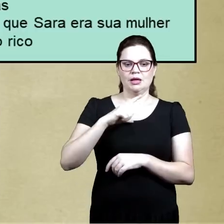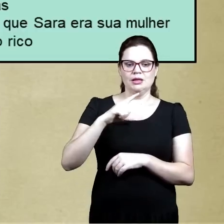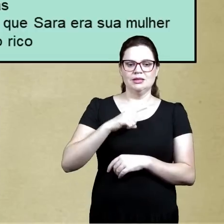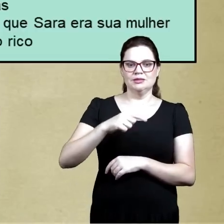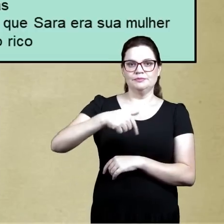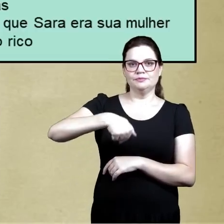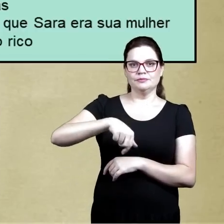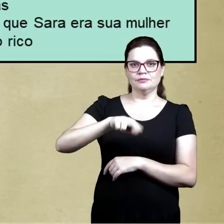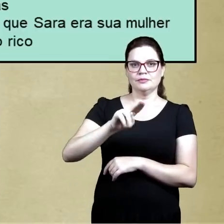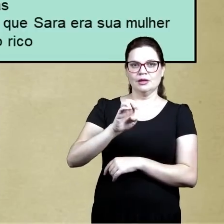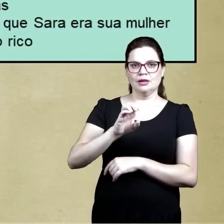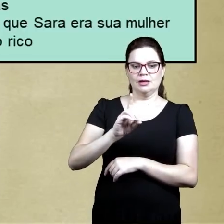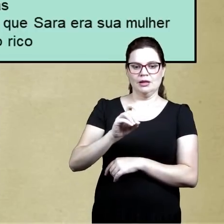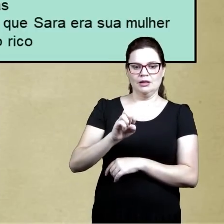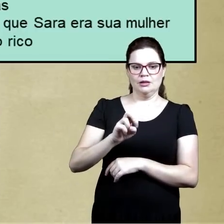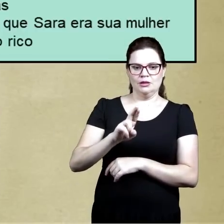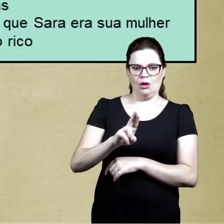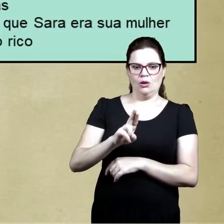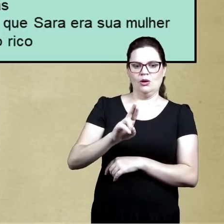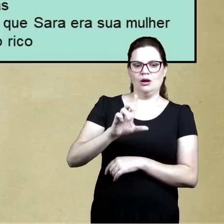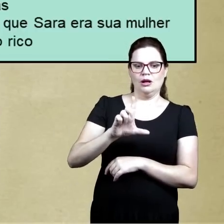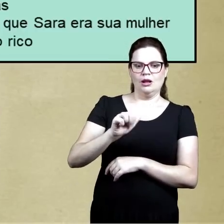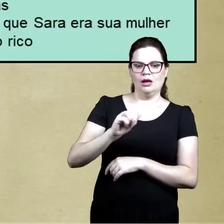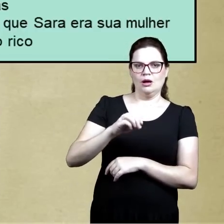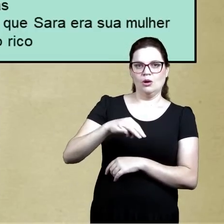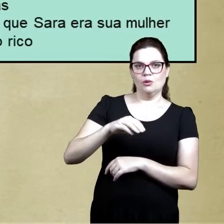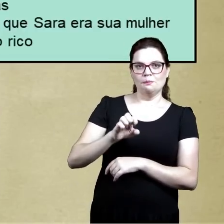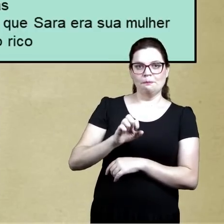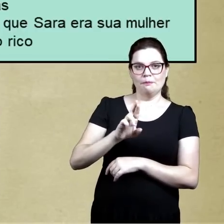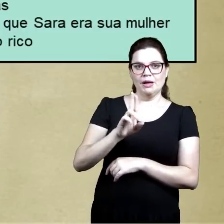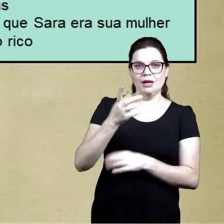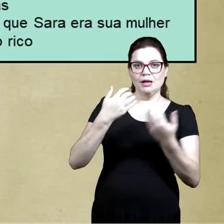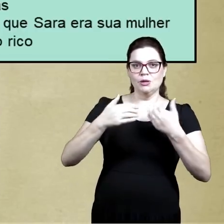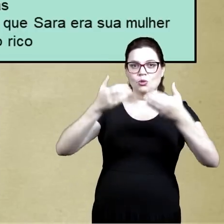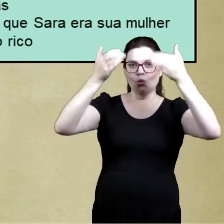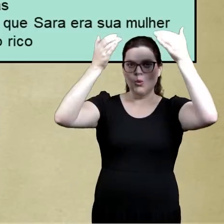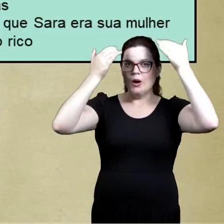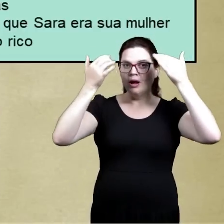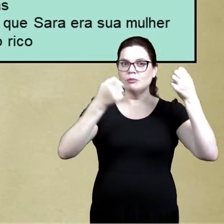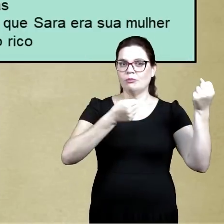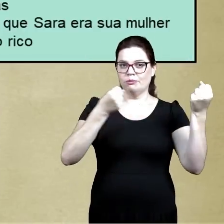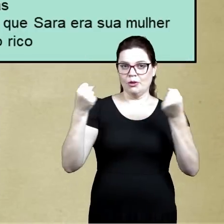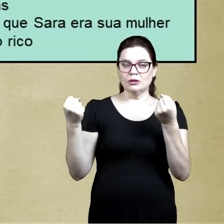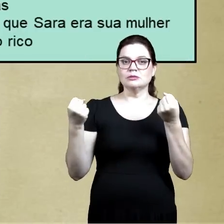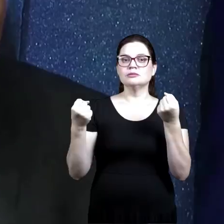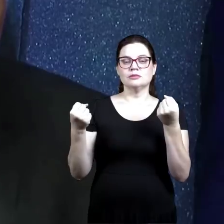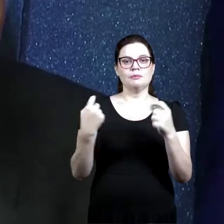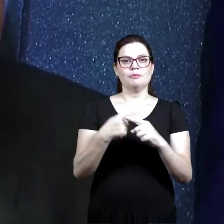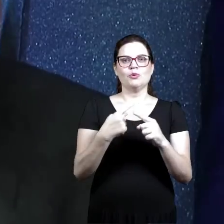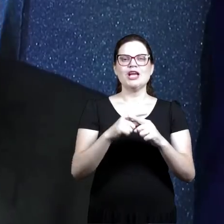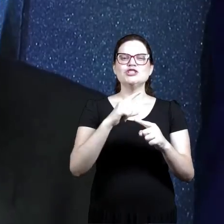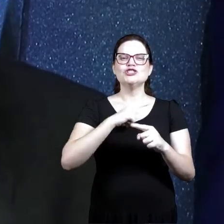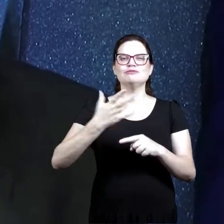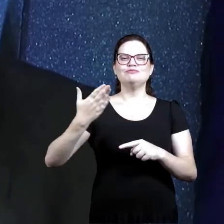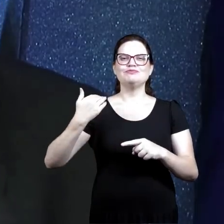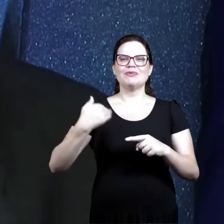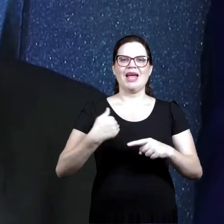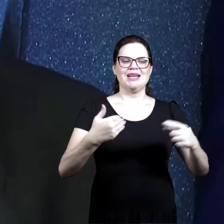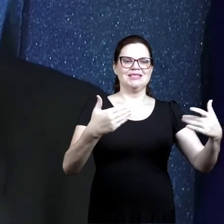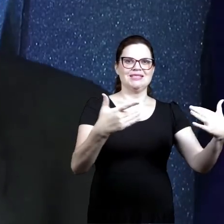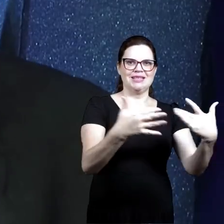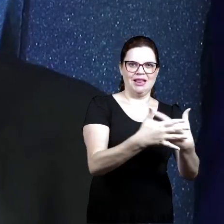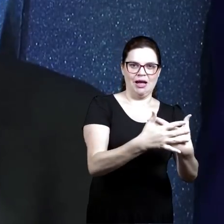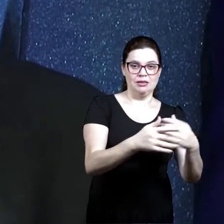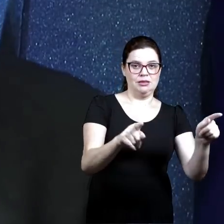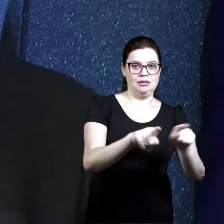Laomer era um rei poderoso, né, havia naquele tempo, eram cidades-estados,